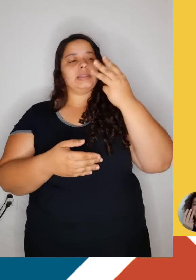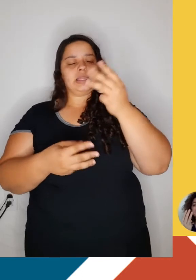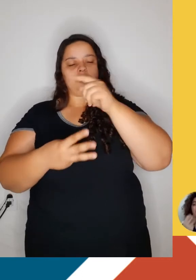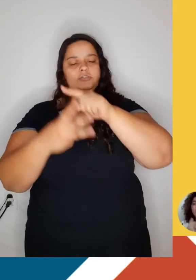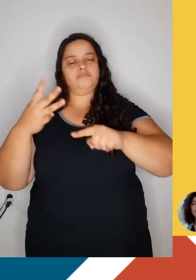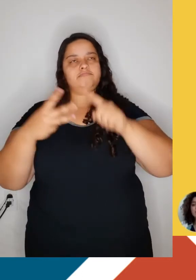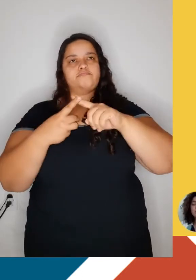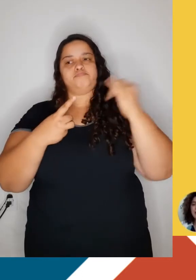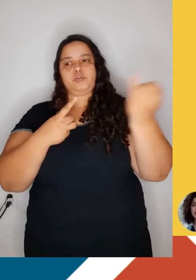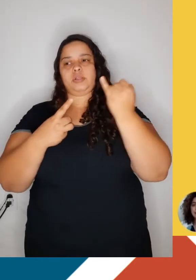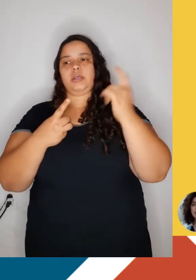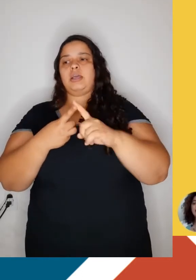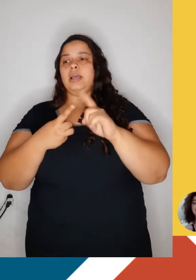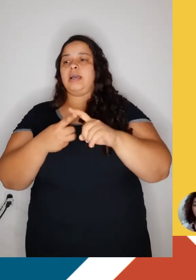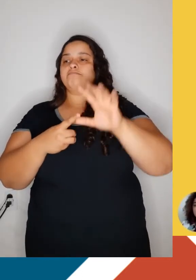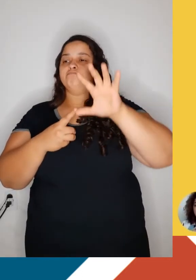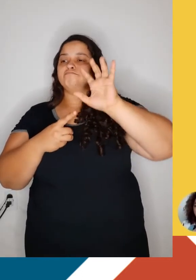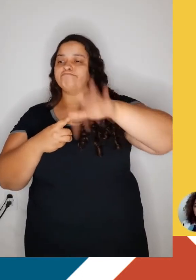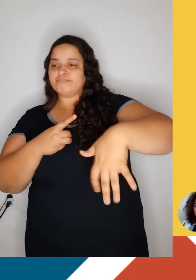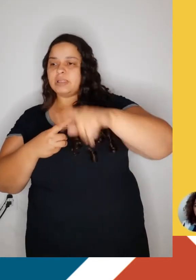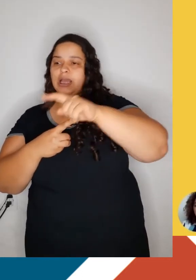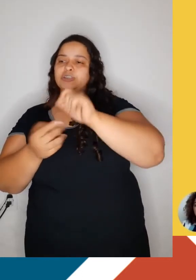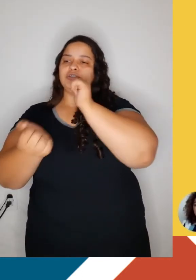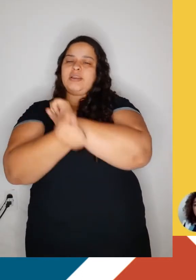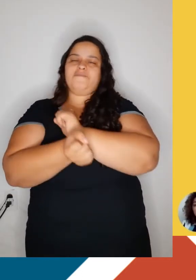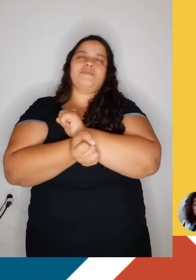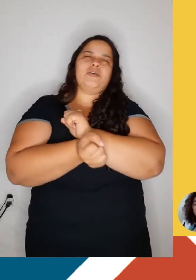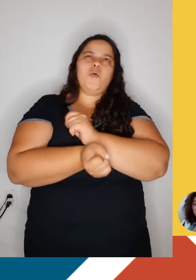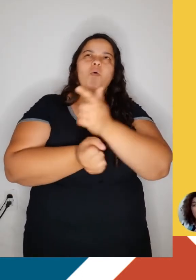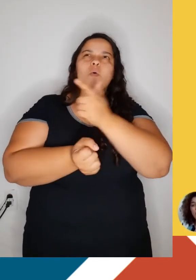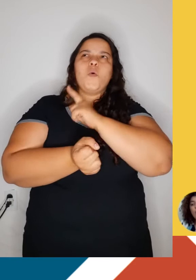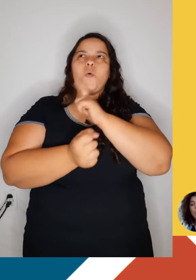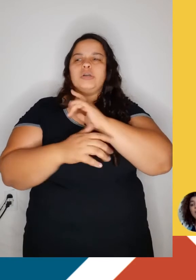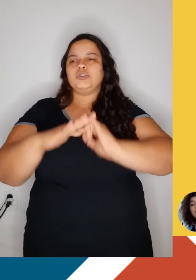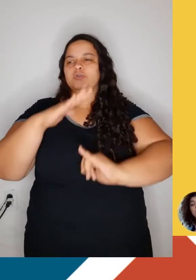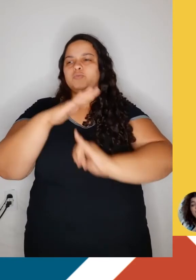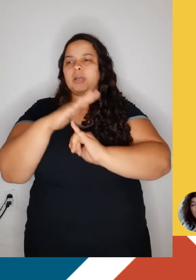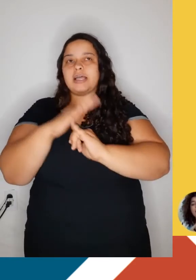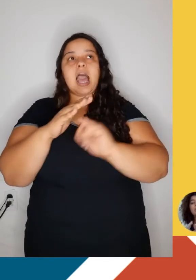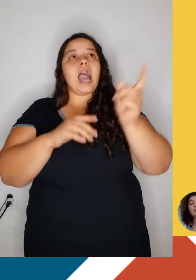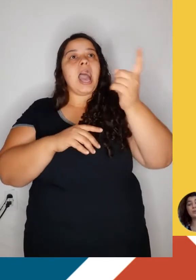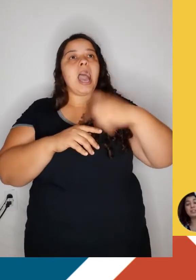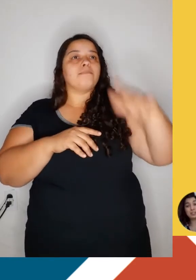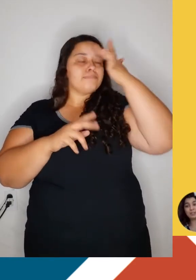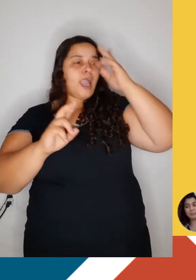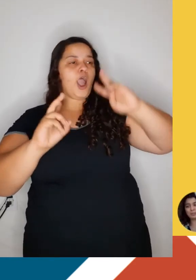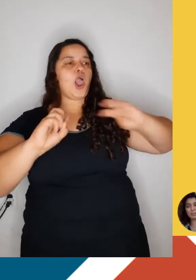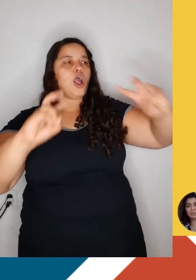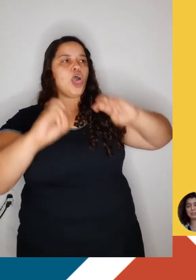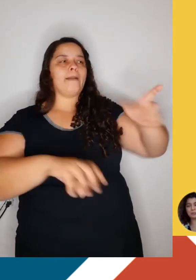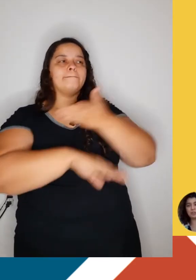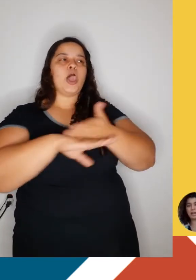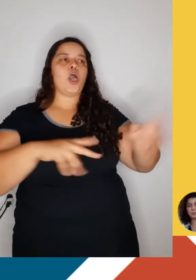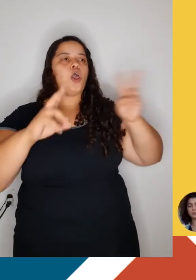de 3 importantes pilares. Setores escravistas, que tinham a escravidão uma instituição bastante lucrativa dos